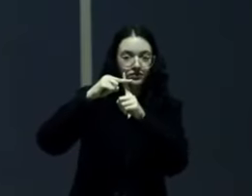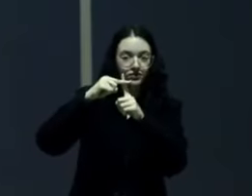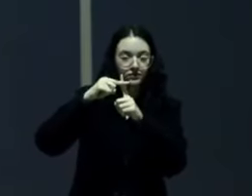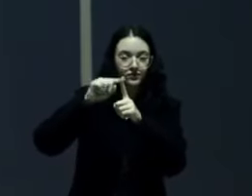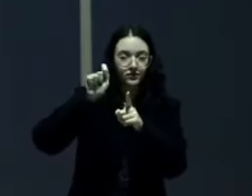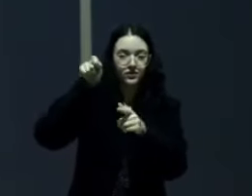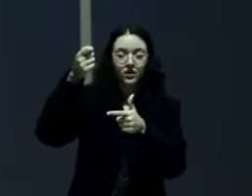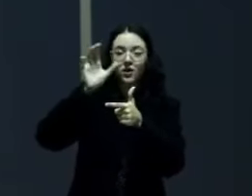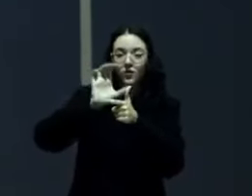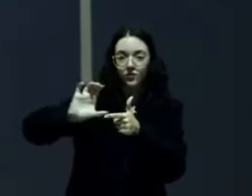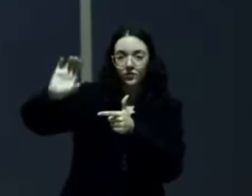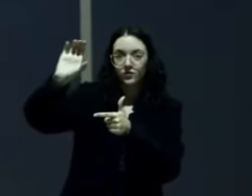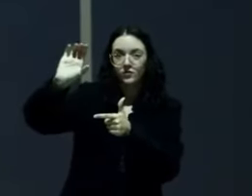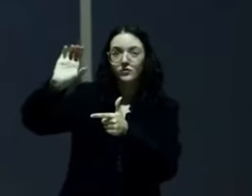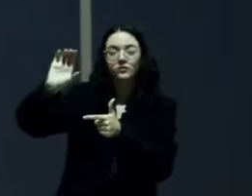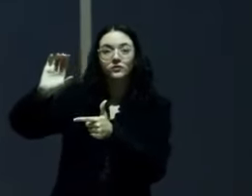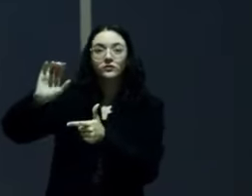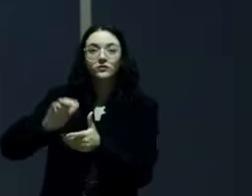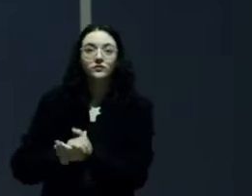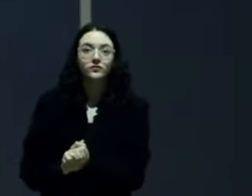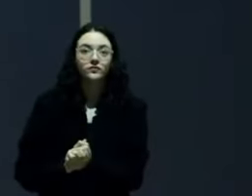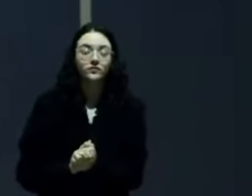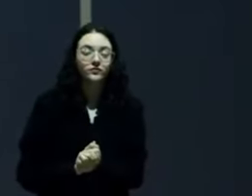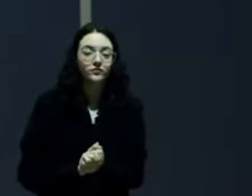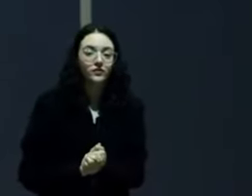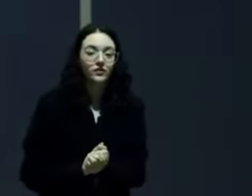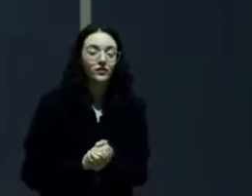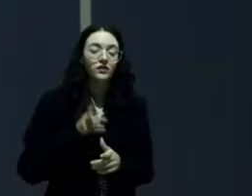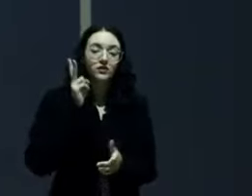11, ele vem conversando com aquele povo.